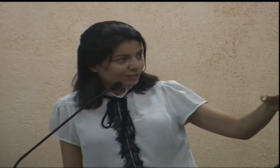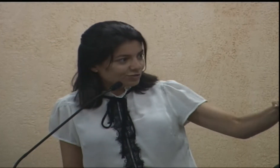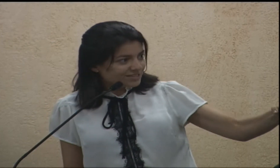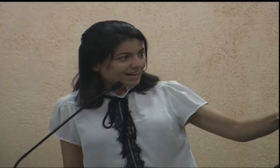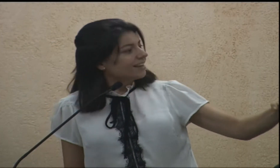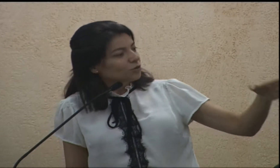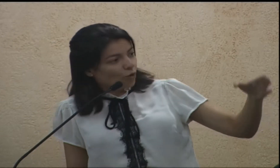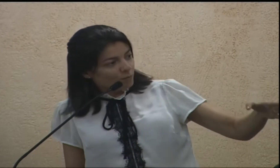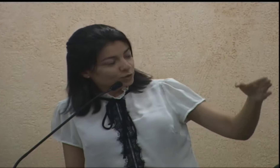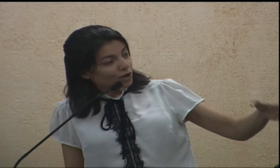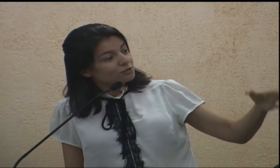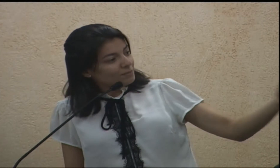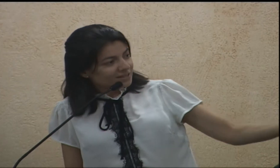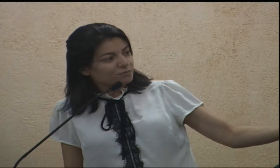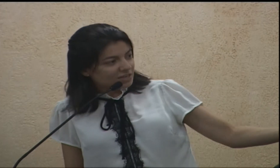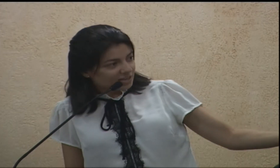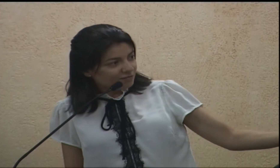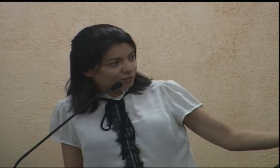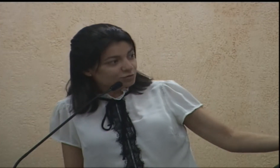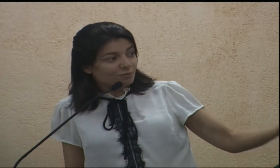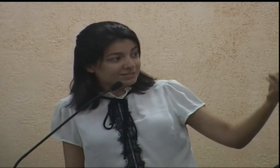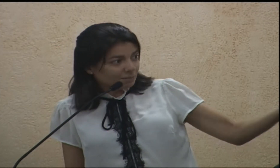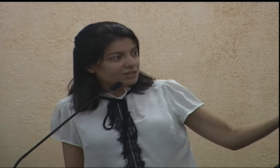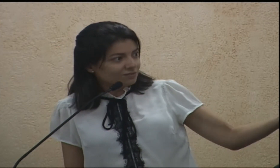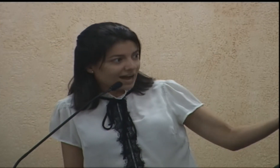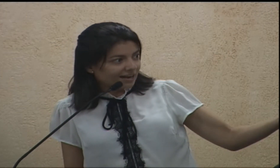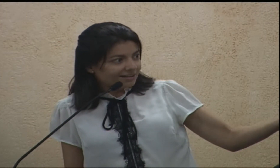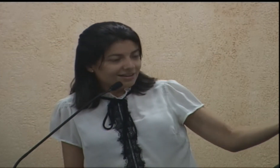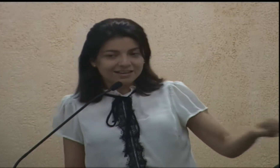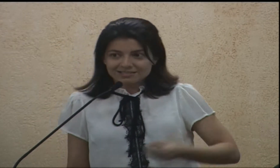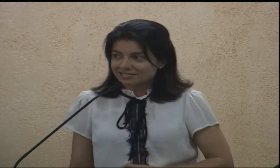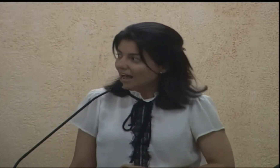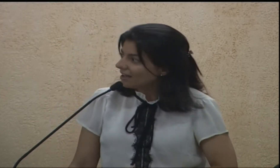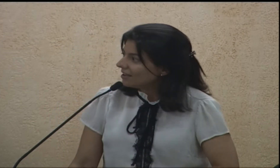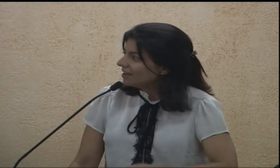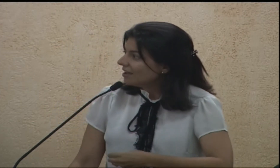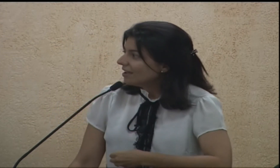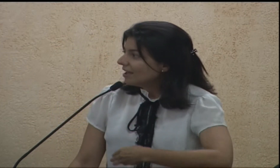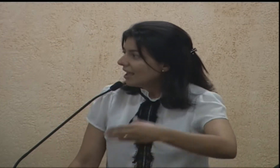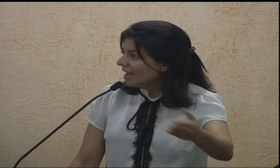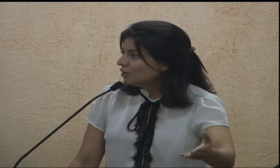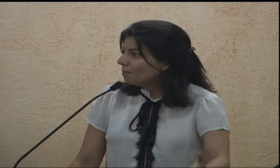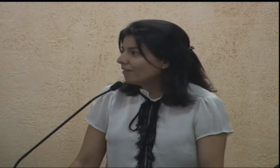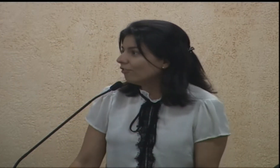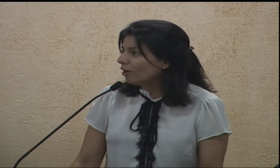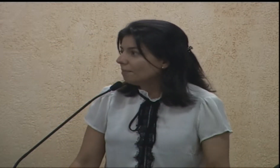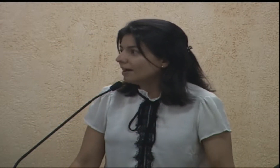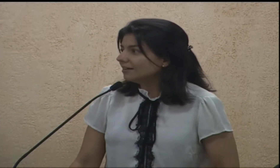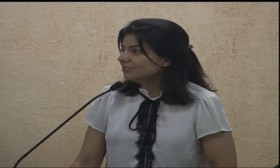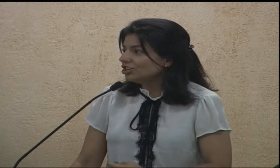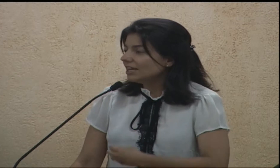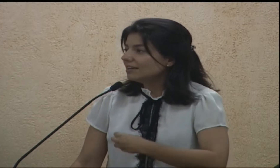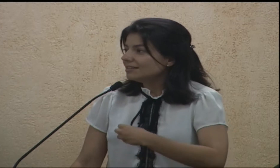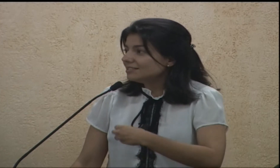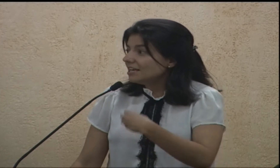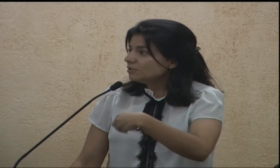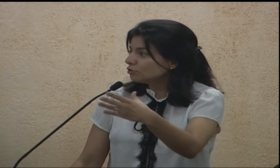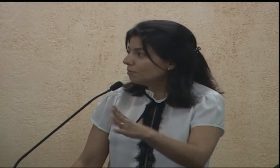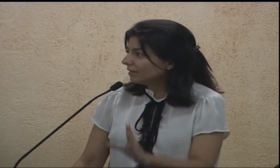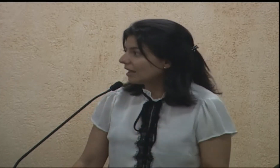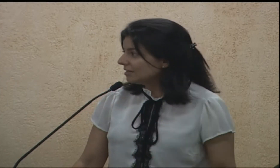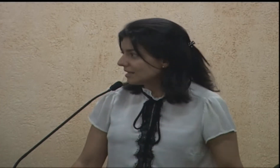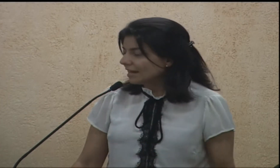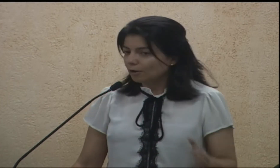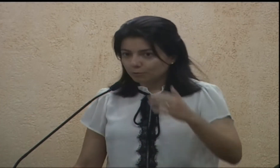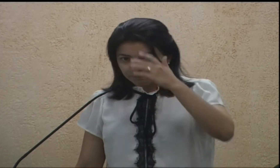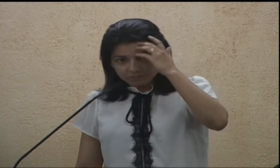estou querendo dizer como nós cometemos equívocos em uma simples fala, quiçá em uma forma de se